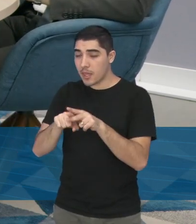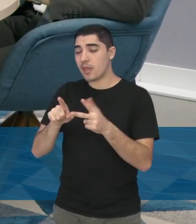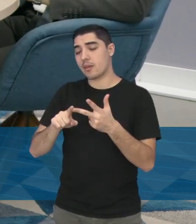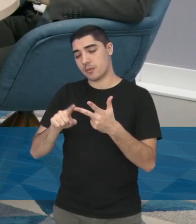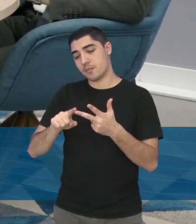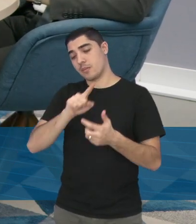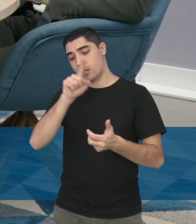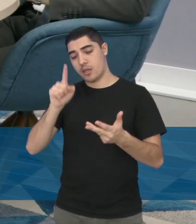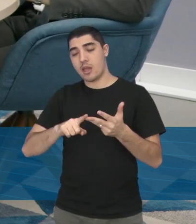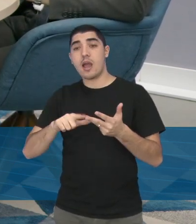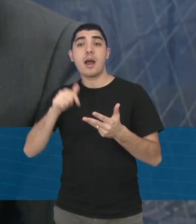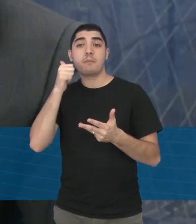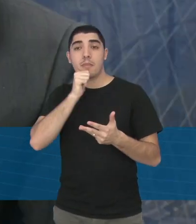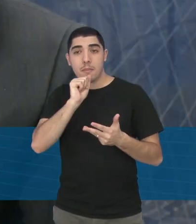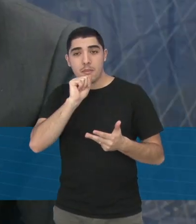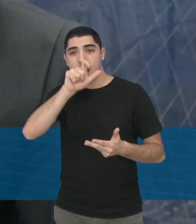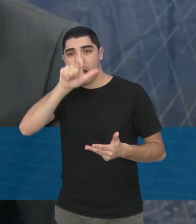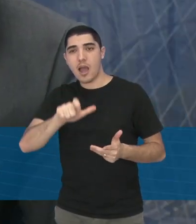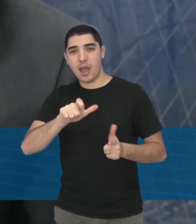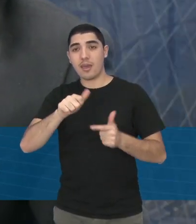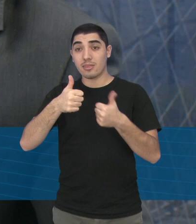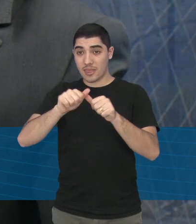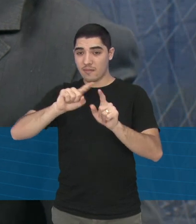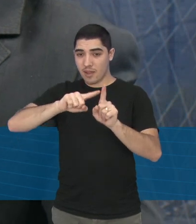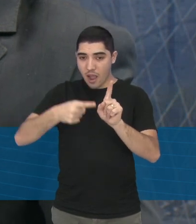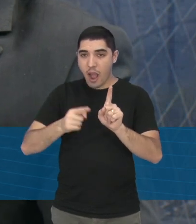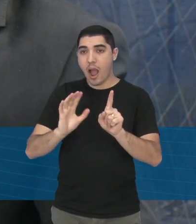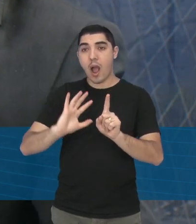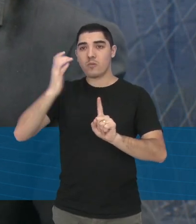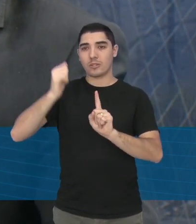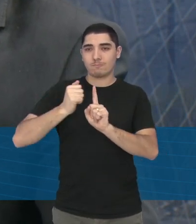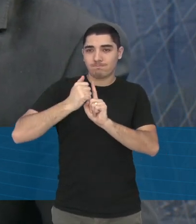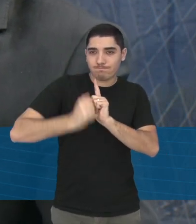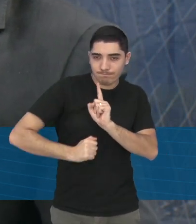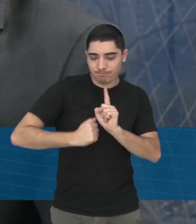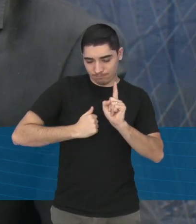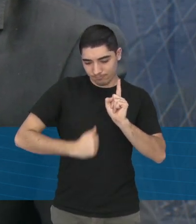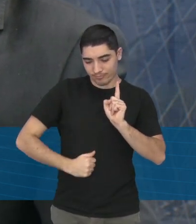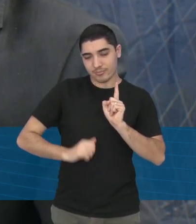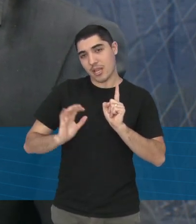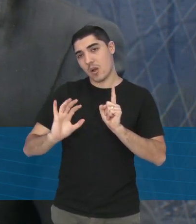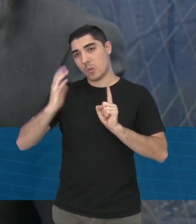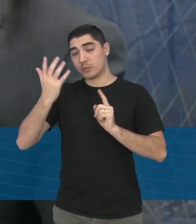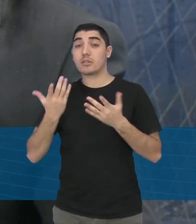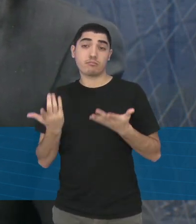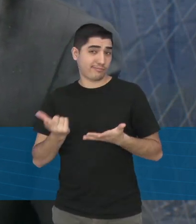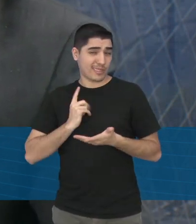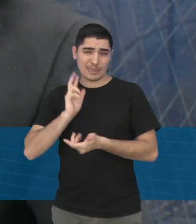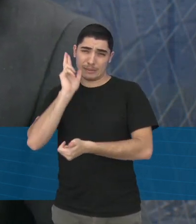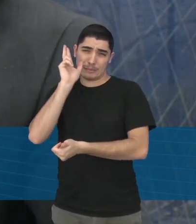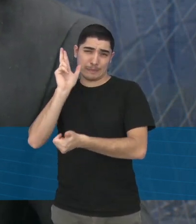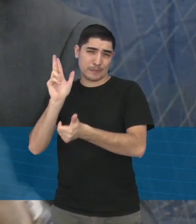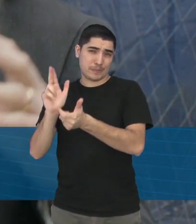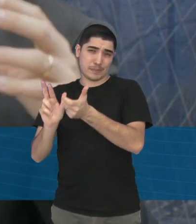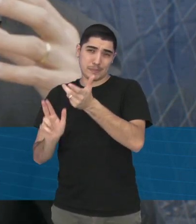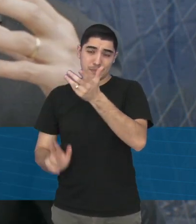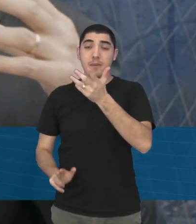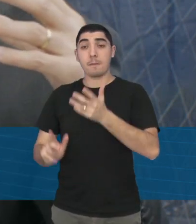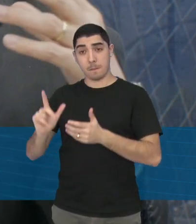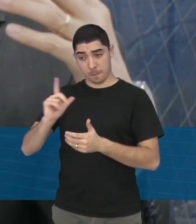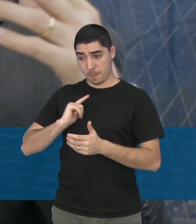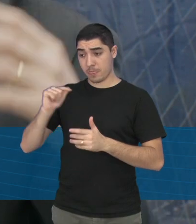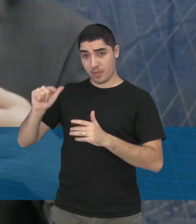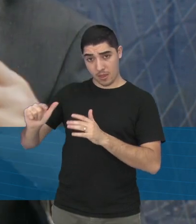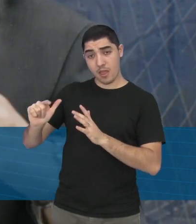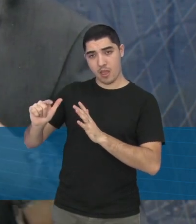à mãe gestante que teve aborto. Então, houve sim um grande exemplo de que, mesmo não havendo uma boa nomenclatura,